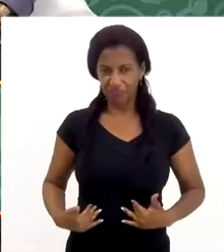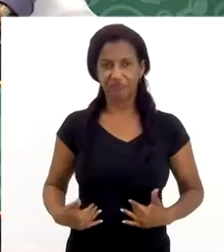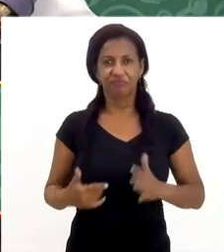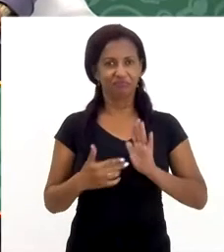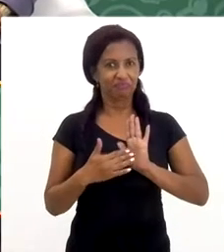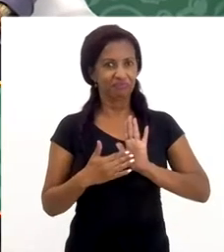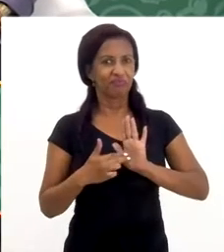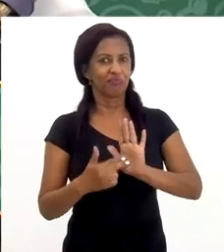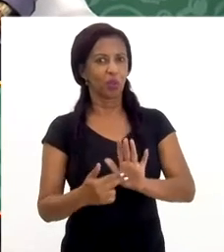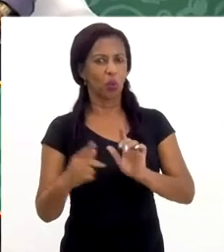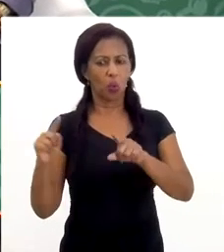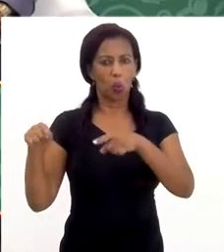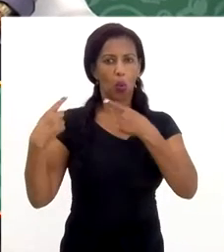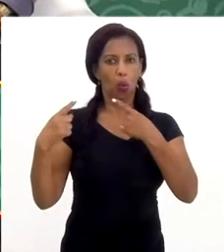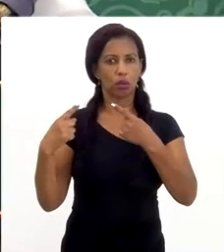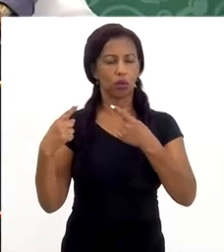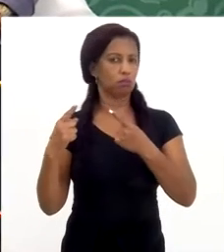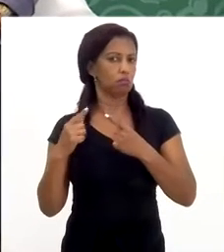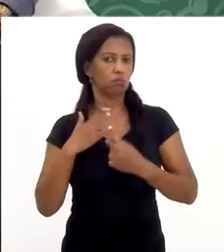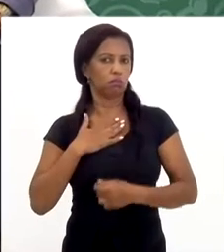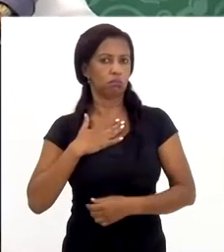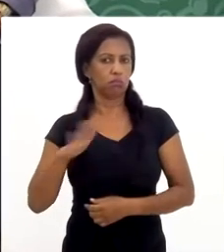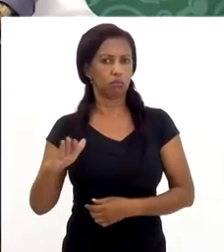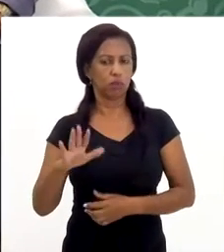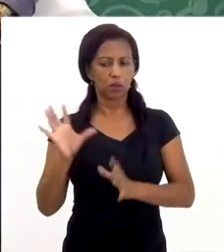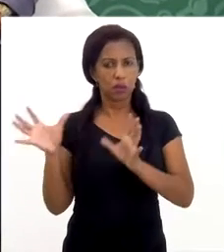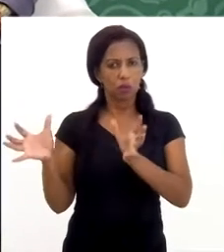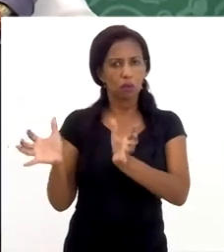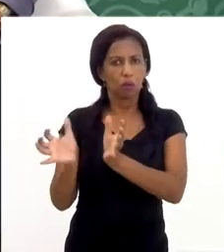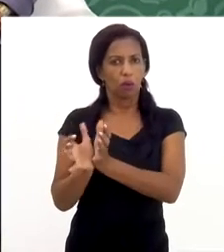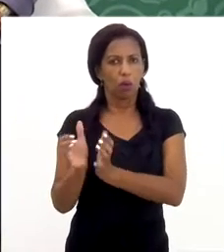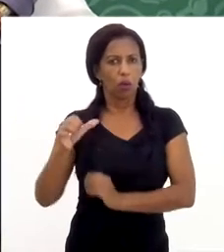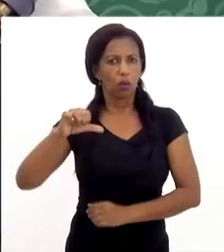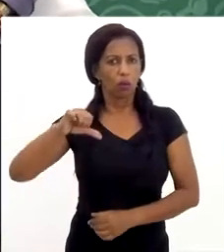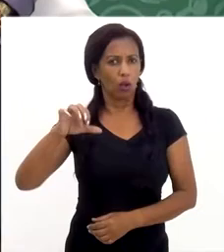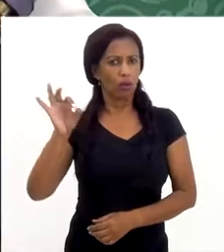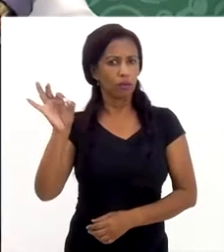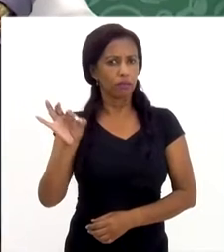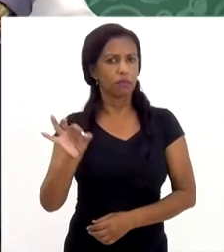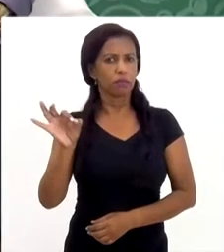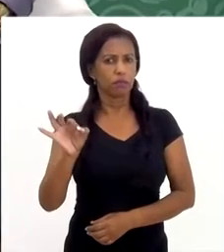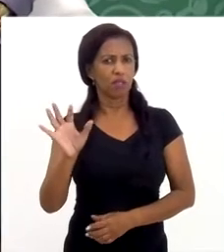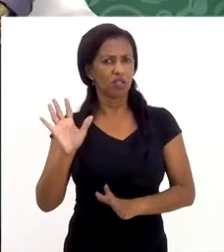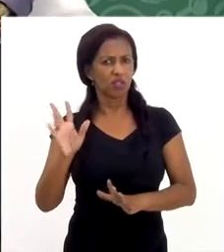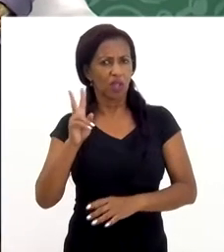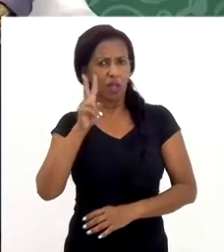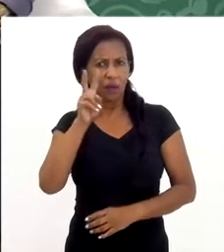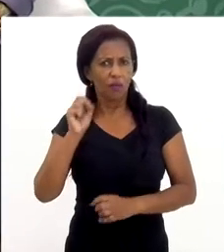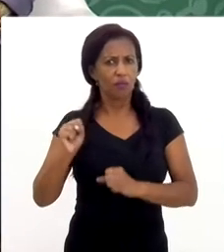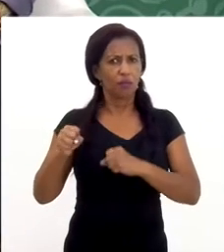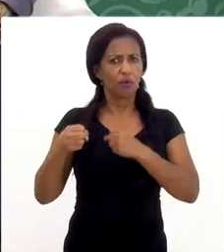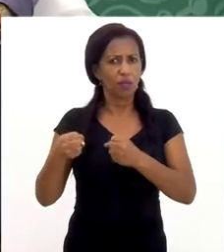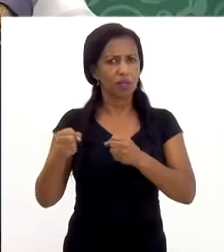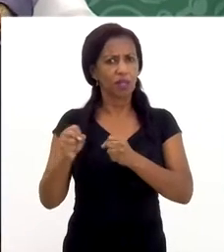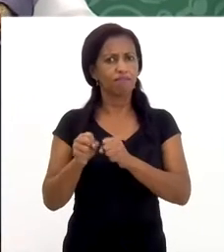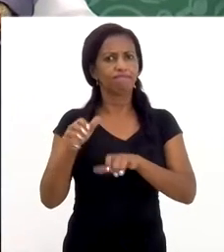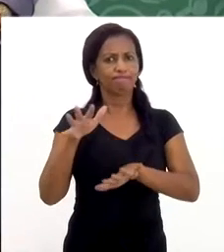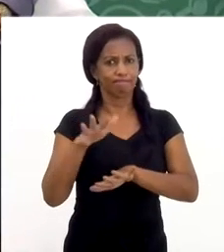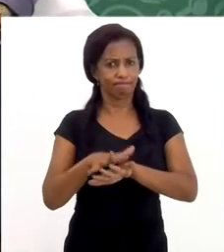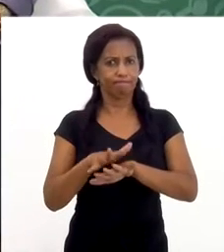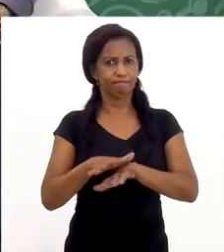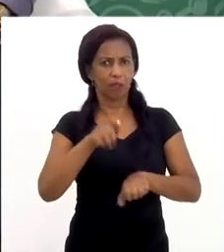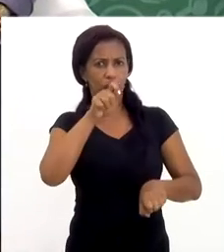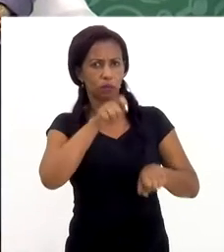partes do corpo expostas contra a vontade delas Deixe grupo quase 9 por cento já foi forçado ao